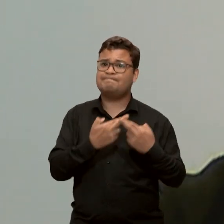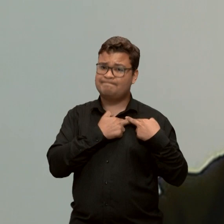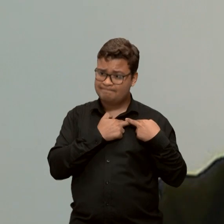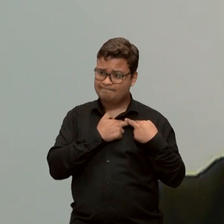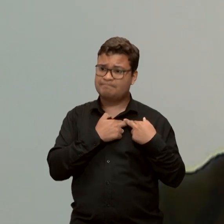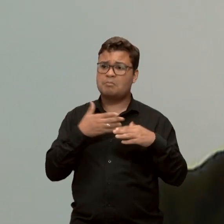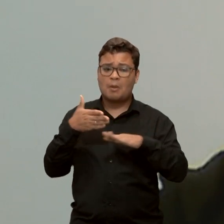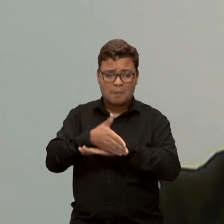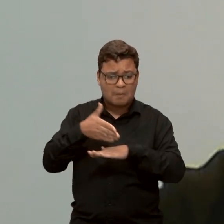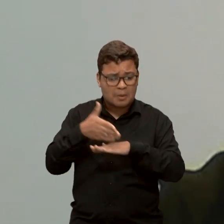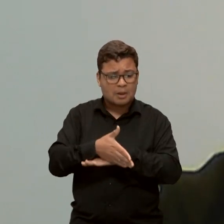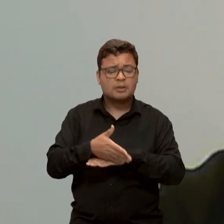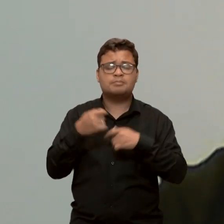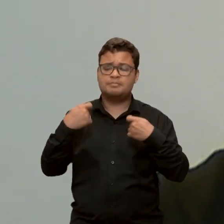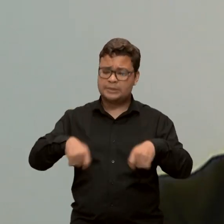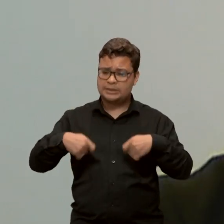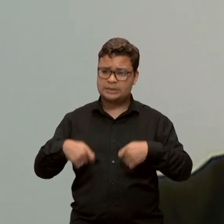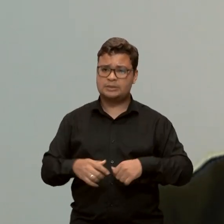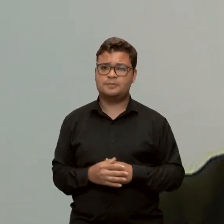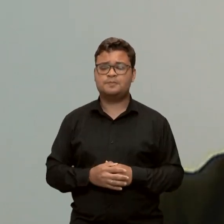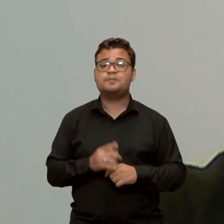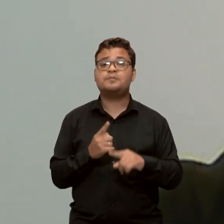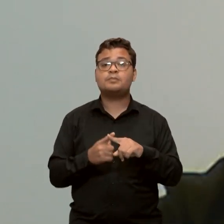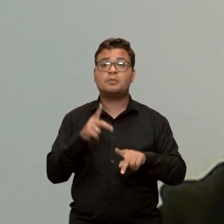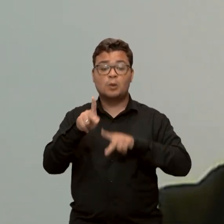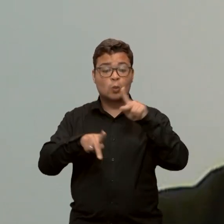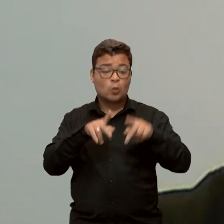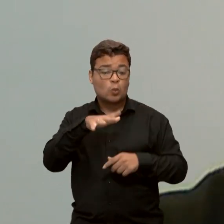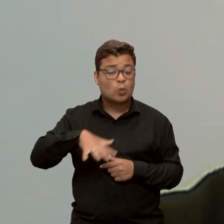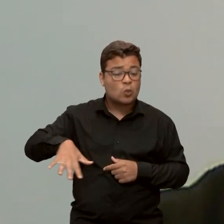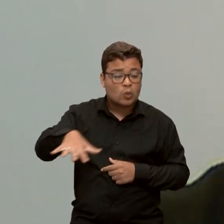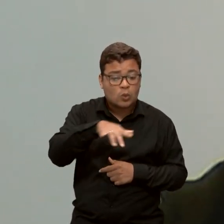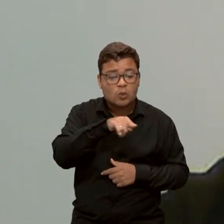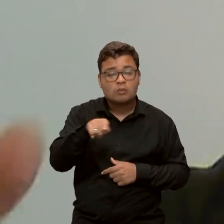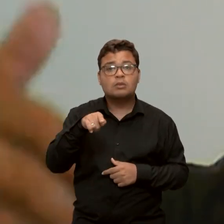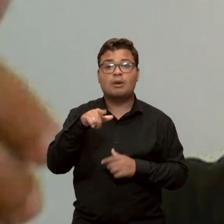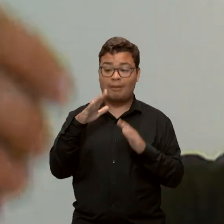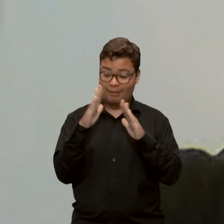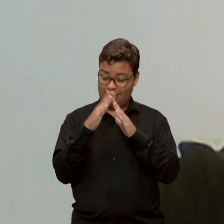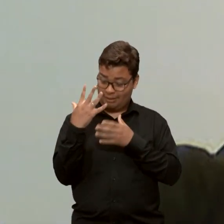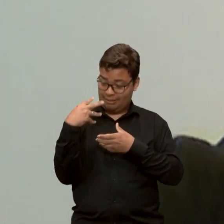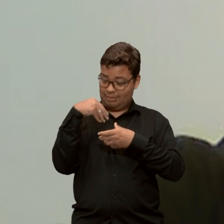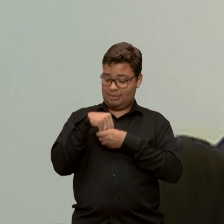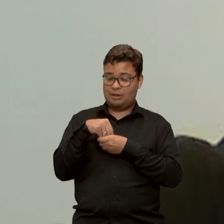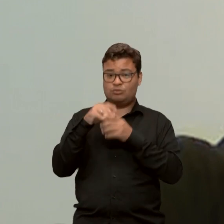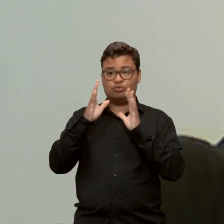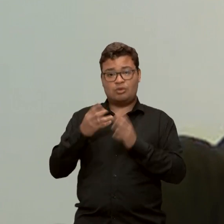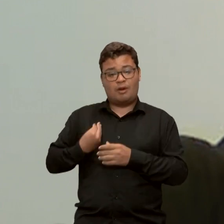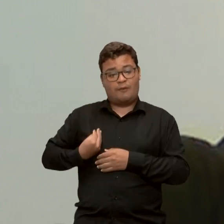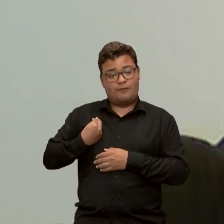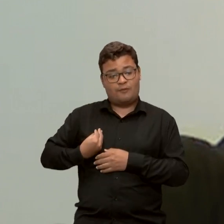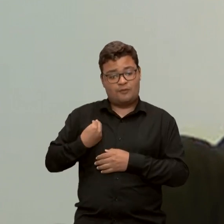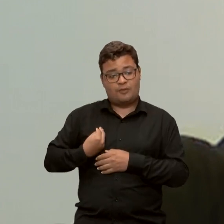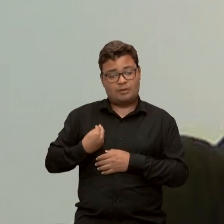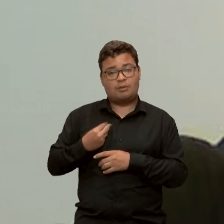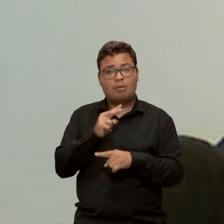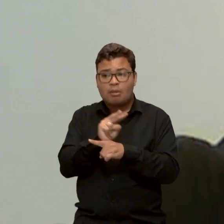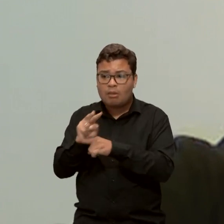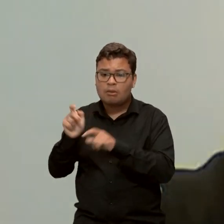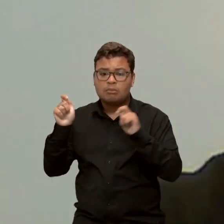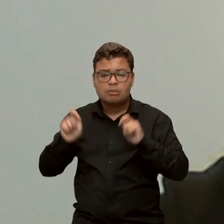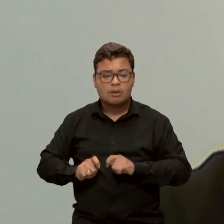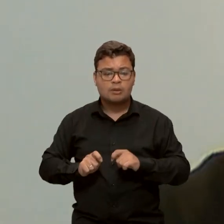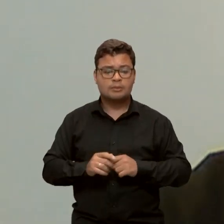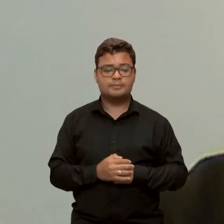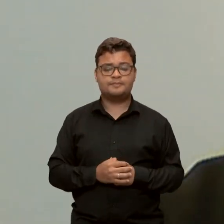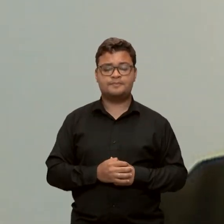né, fazendo a limpeza pública, isso é muito importante, mas é muito importante a